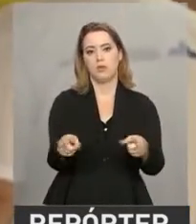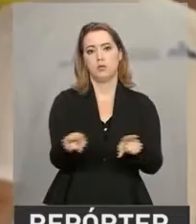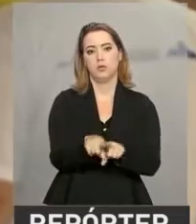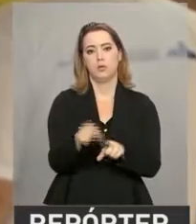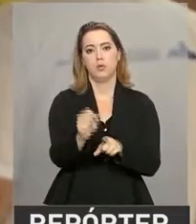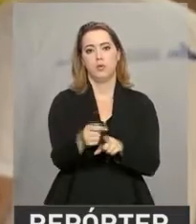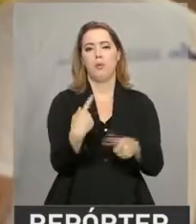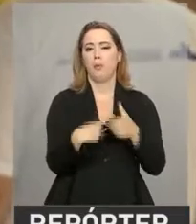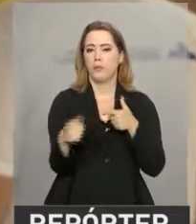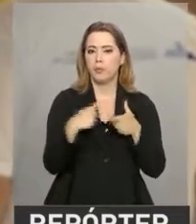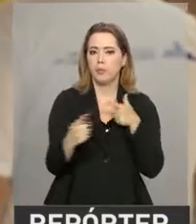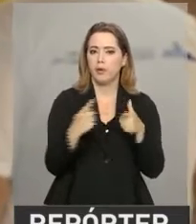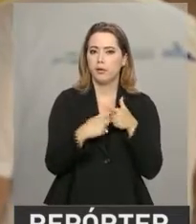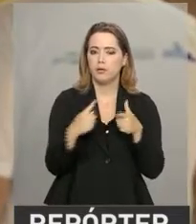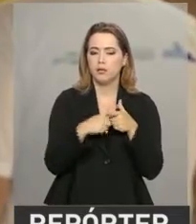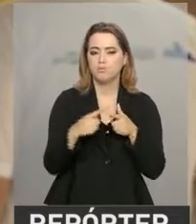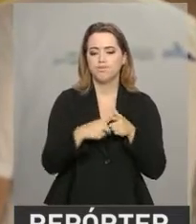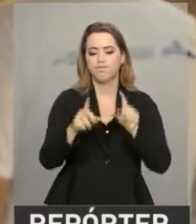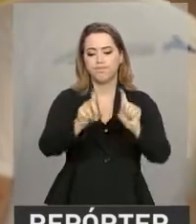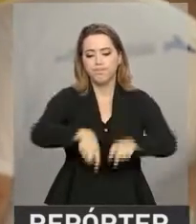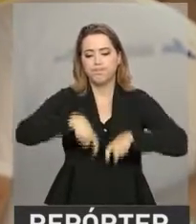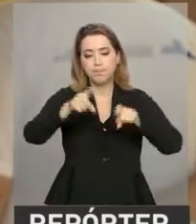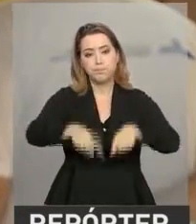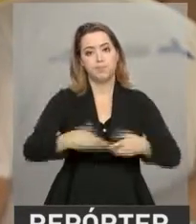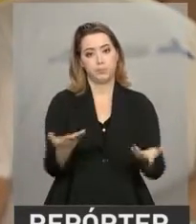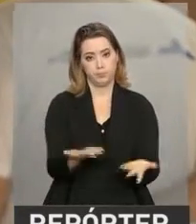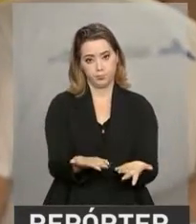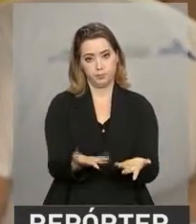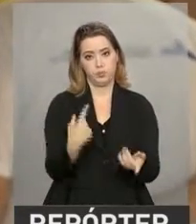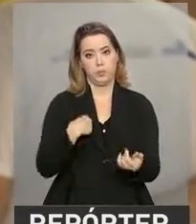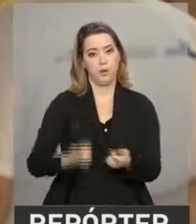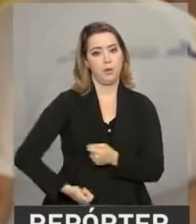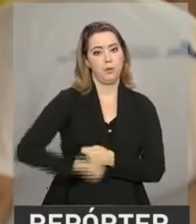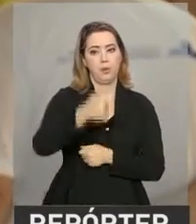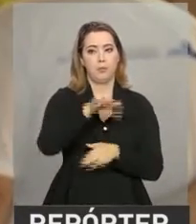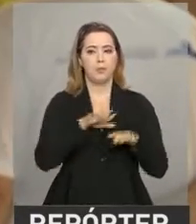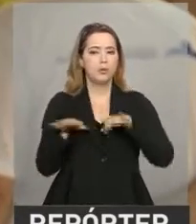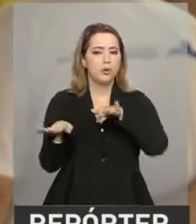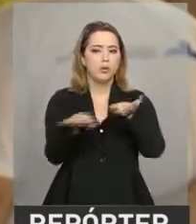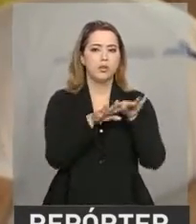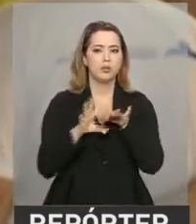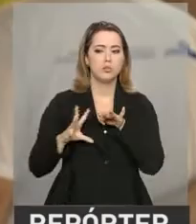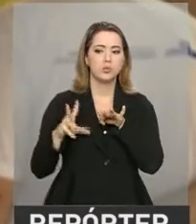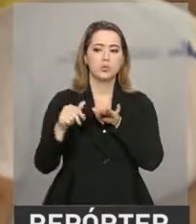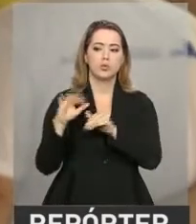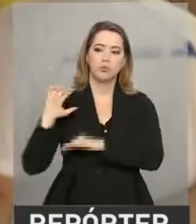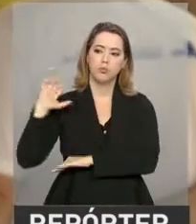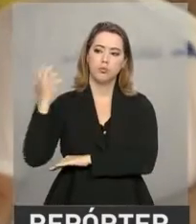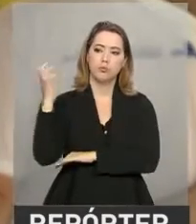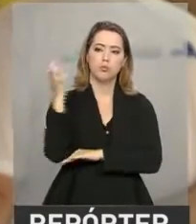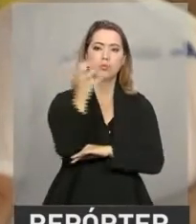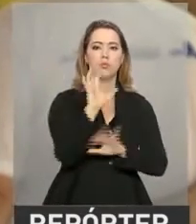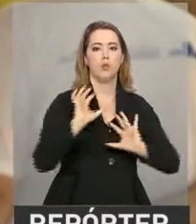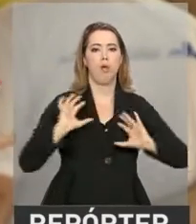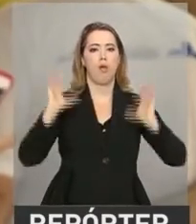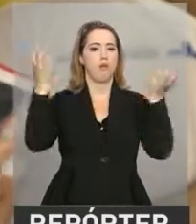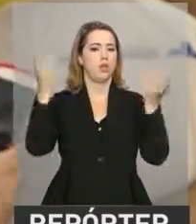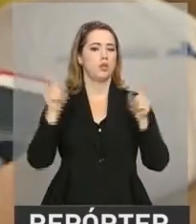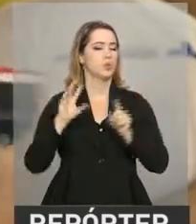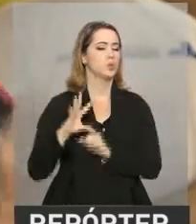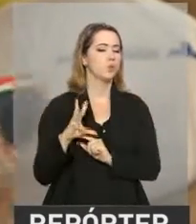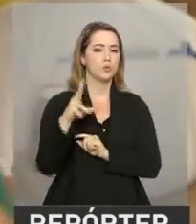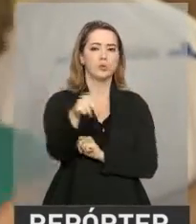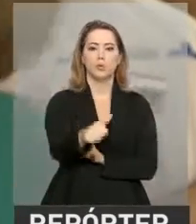os danos que são causados à produtividade no campo, garantindo um melhor equilíbrio de todo o agroecossistema, tanto ambiental